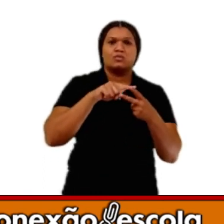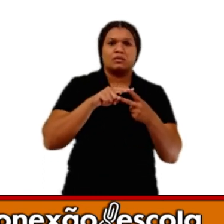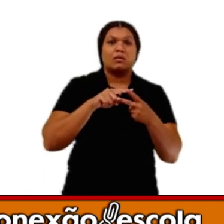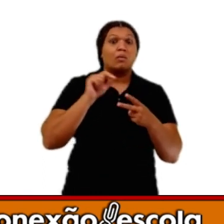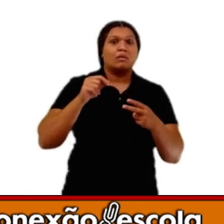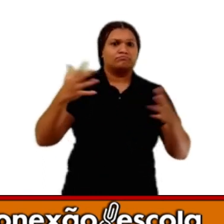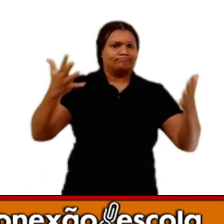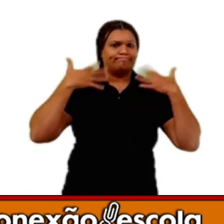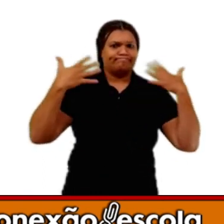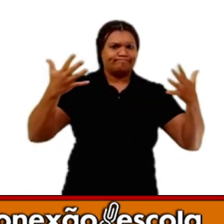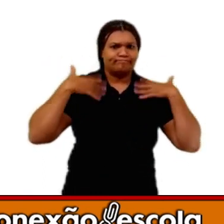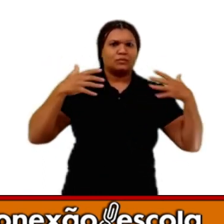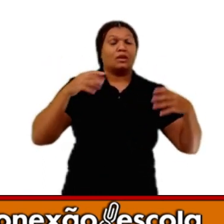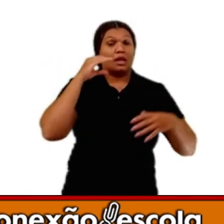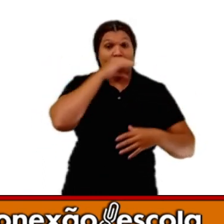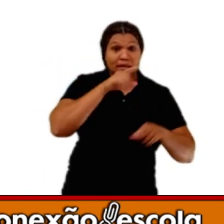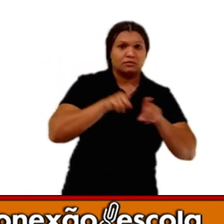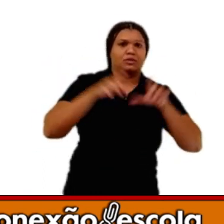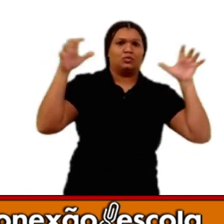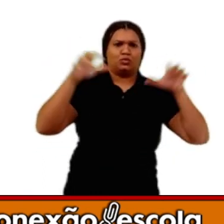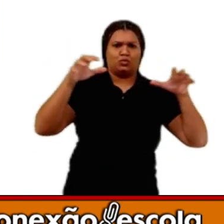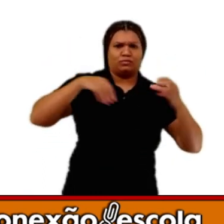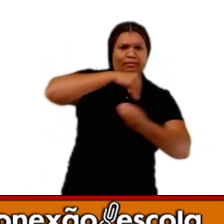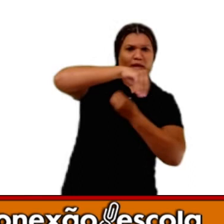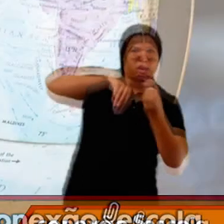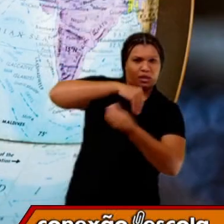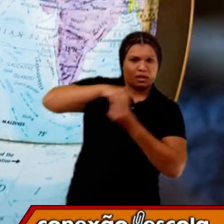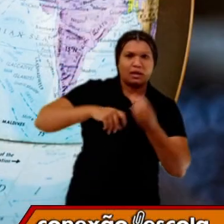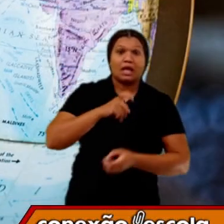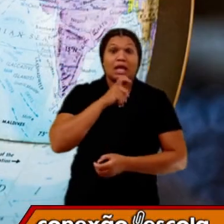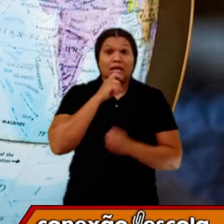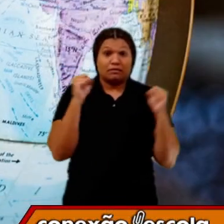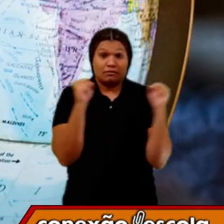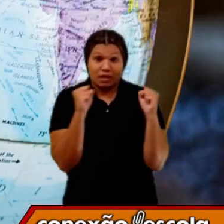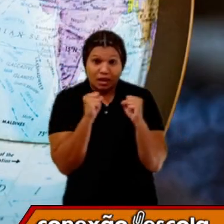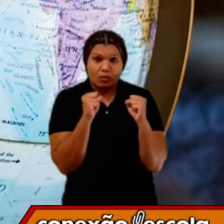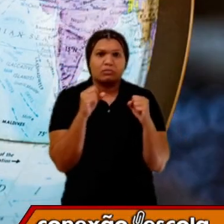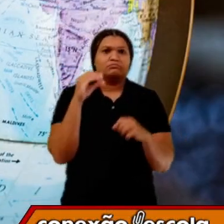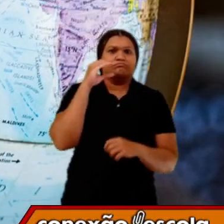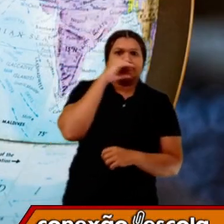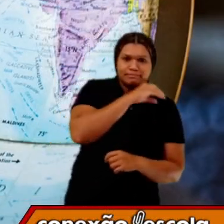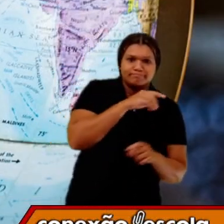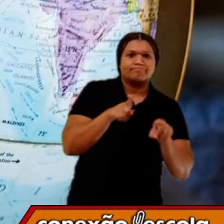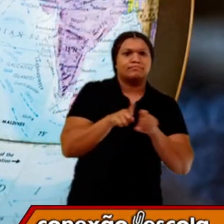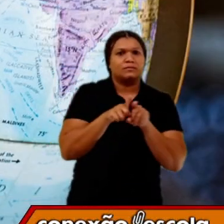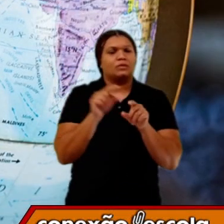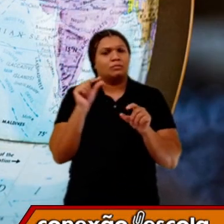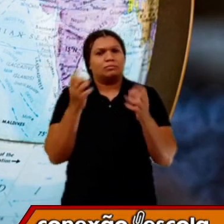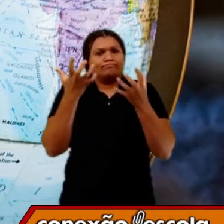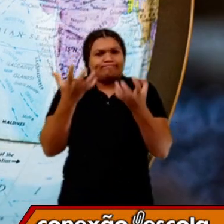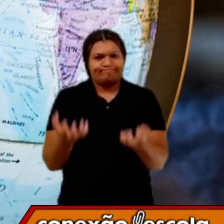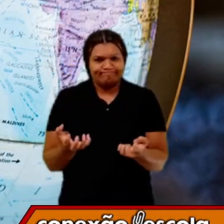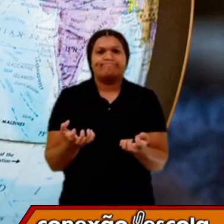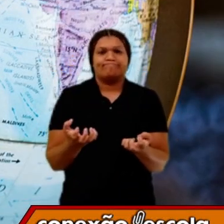chuvoso e um inverno seco e menos quente. Então aqui é calor o ano inteiro, 40 graus o ano inteiro. No entanto, o